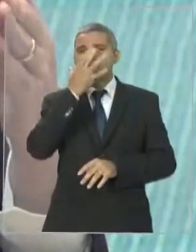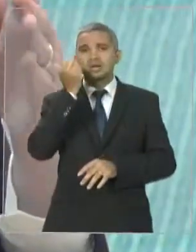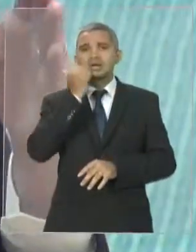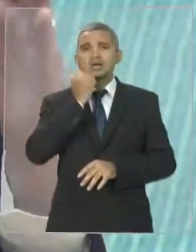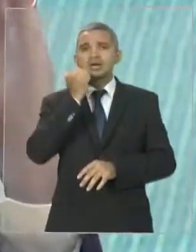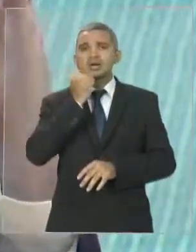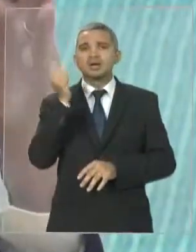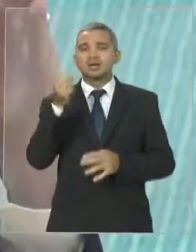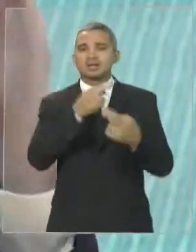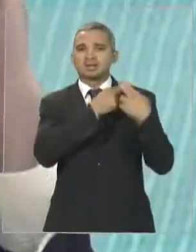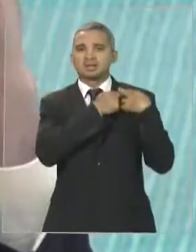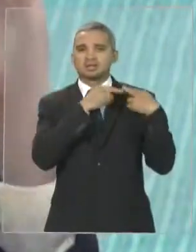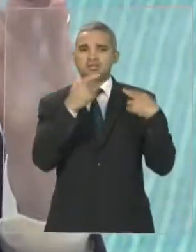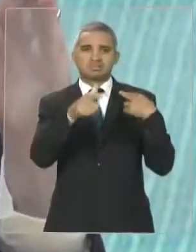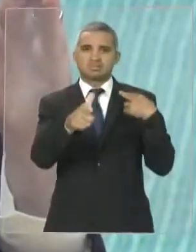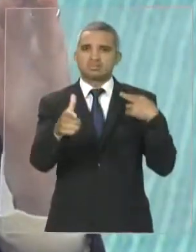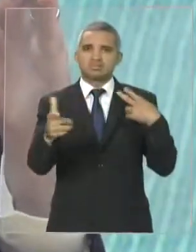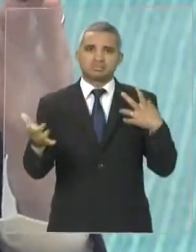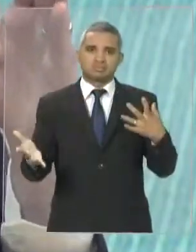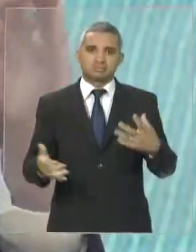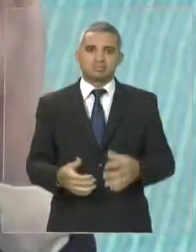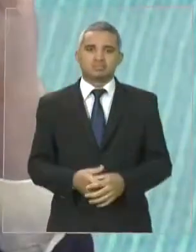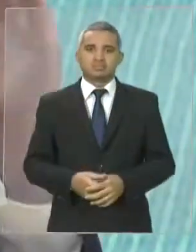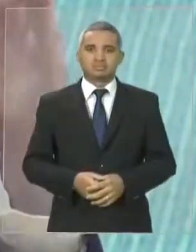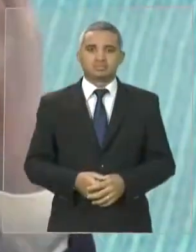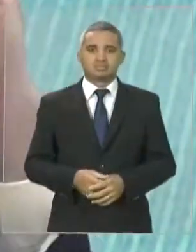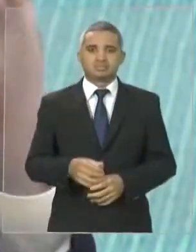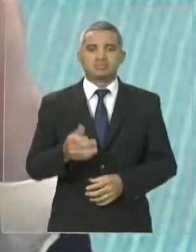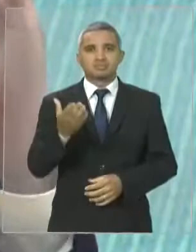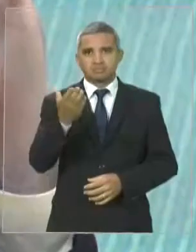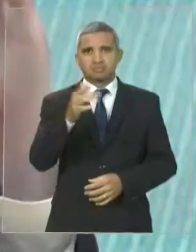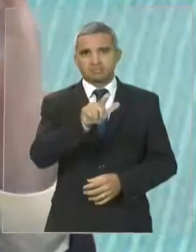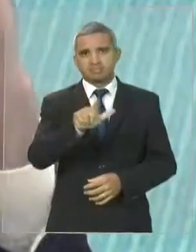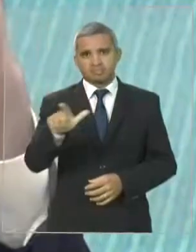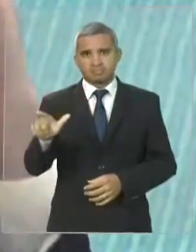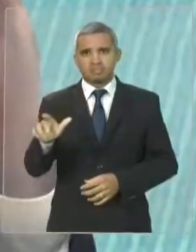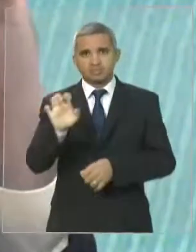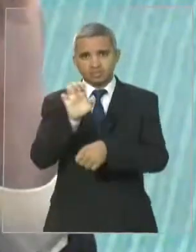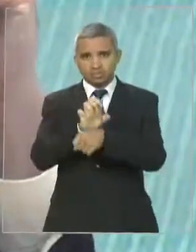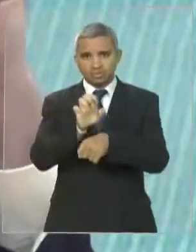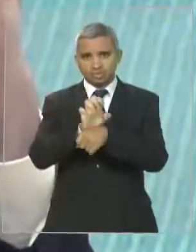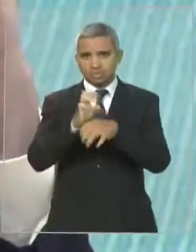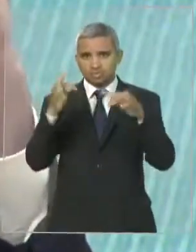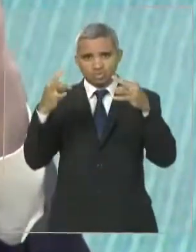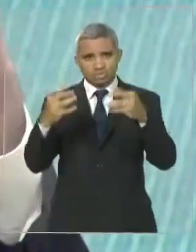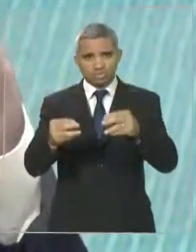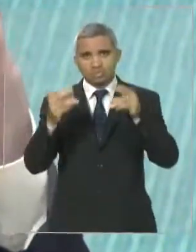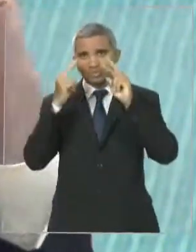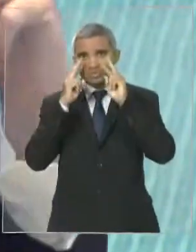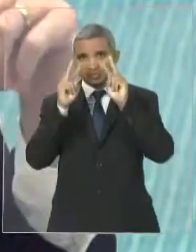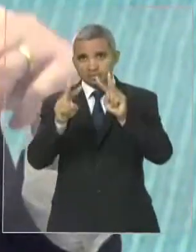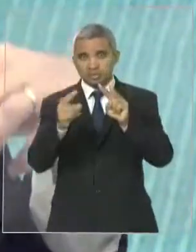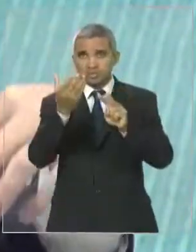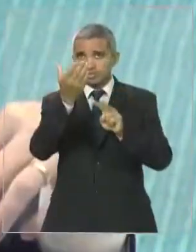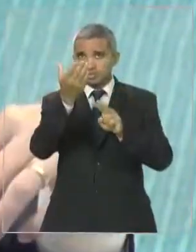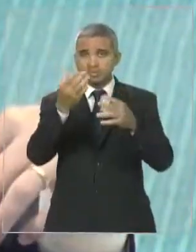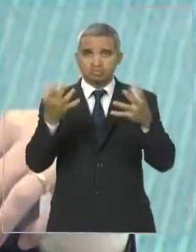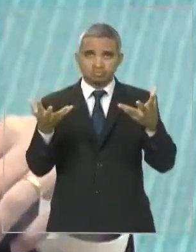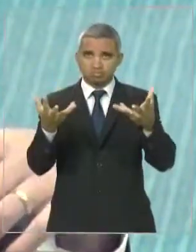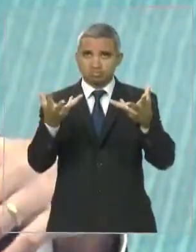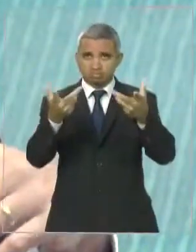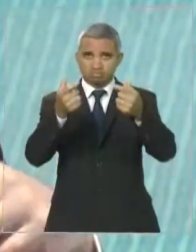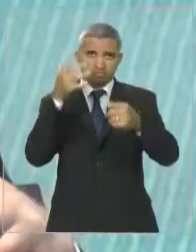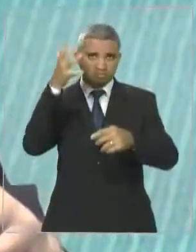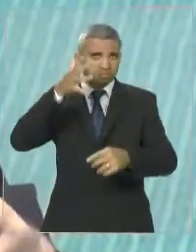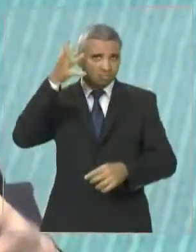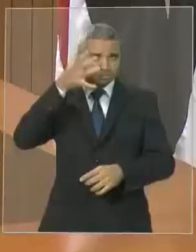essa parte, eu queria que Vossa Excelência continuasse a explanação, porque o estado todo está lhe assistindo, e Vossa Excelência está sendo muito brilhante na sua